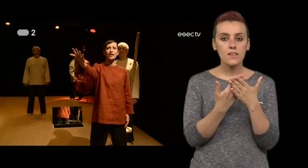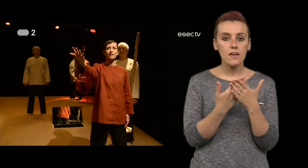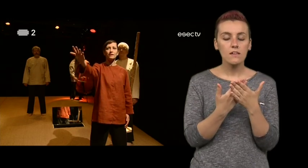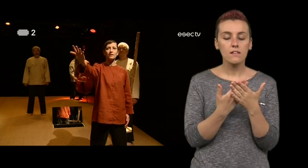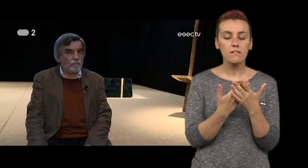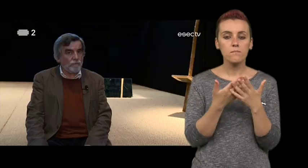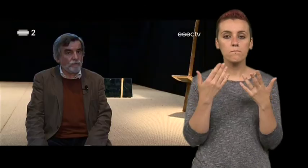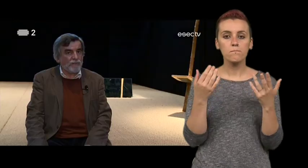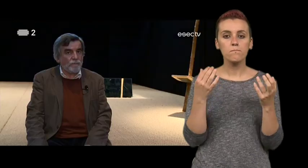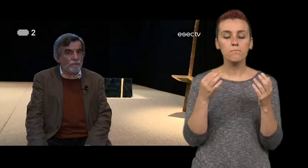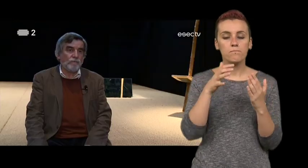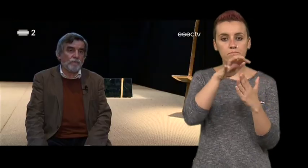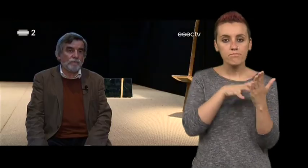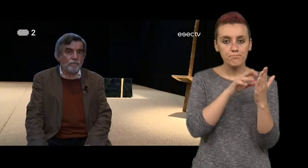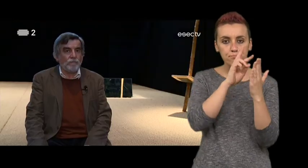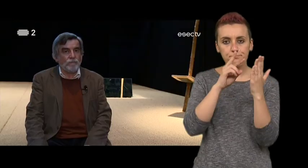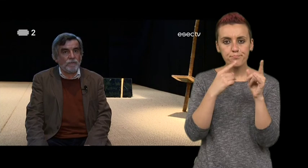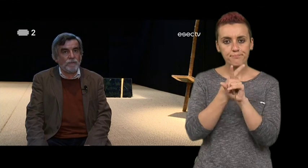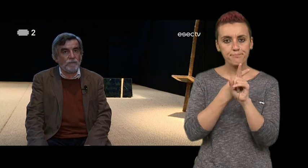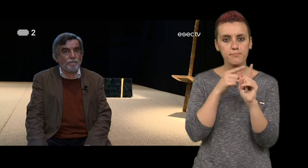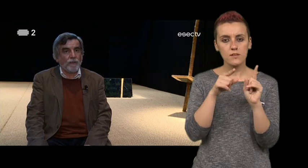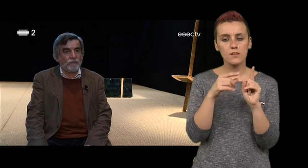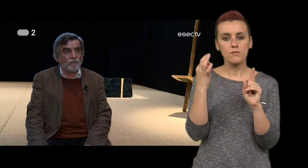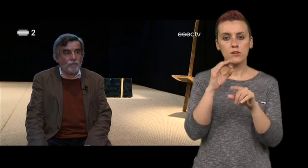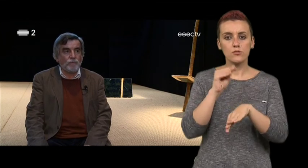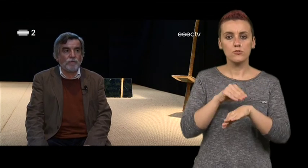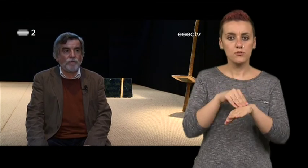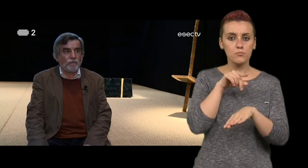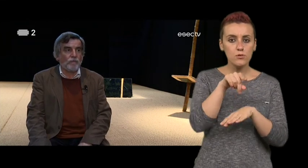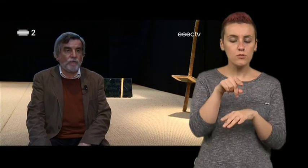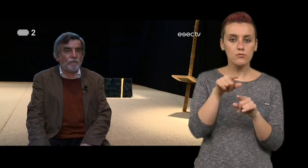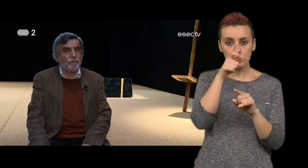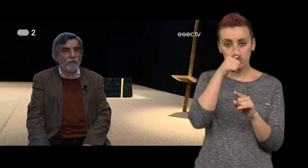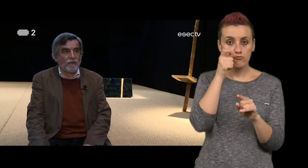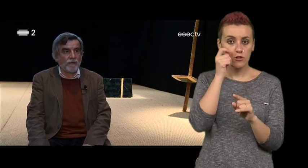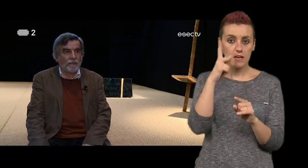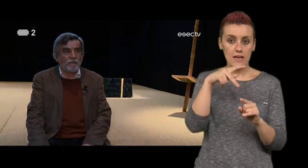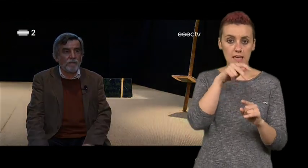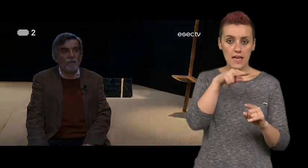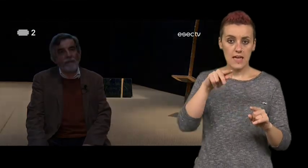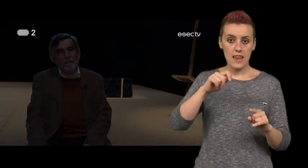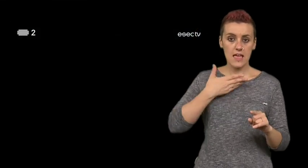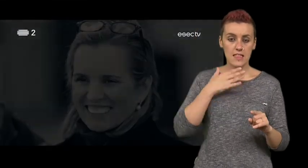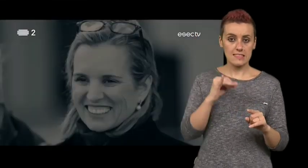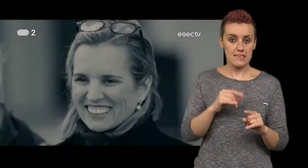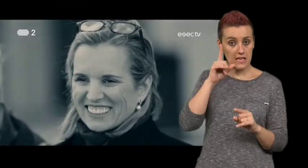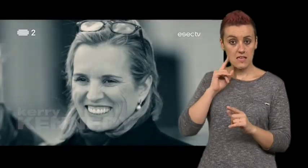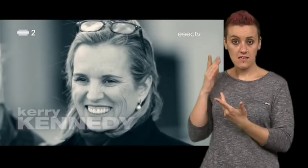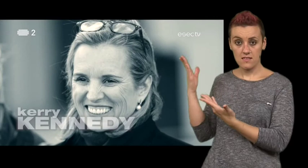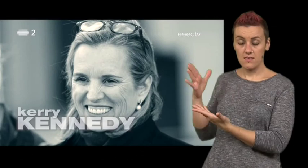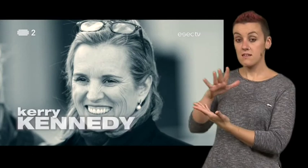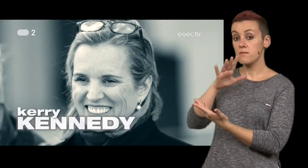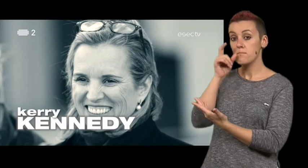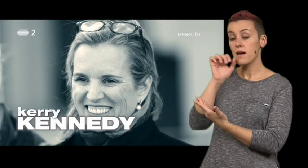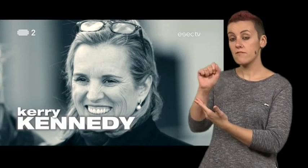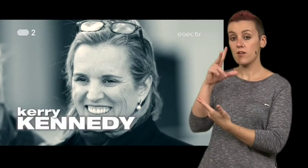resulta do tratamento de um conjunto de testemunhos que foram recolhidos por Kerry Kennedy, filha de